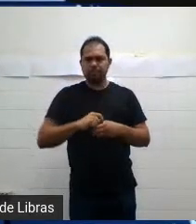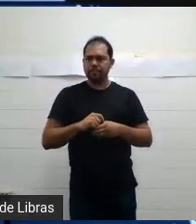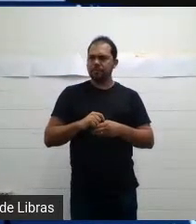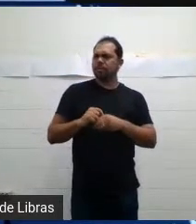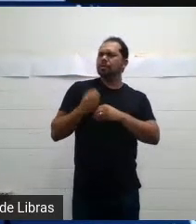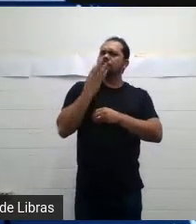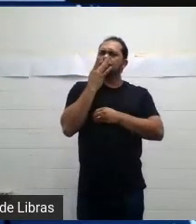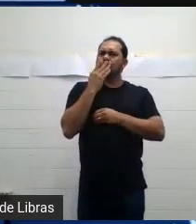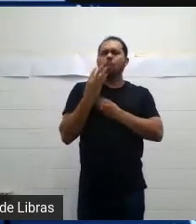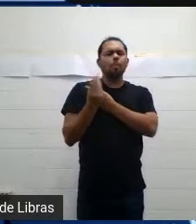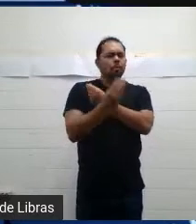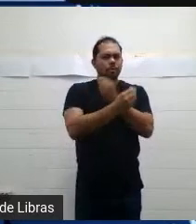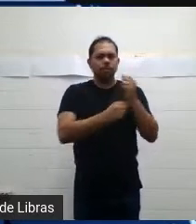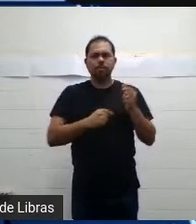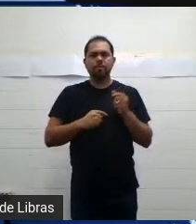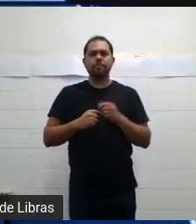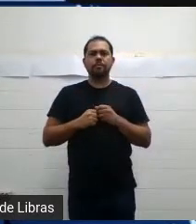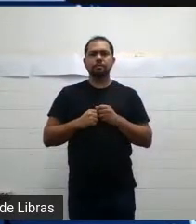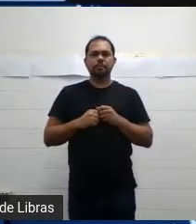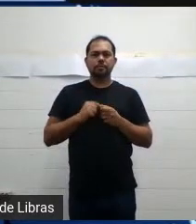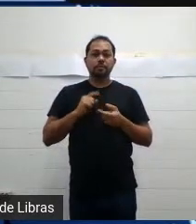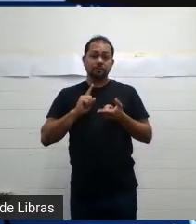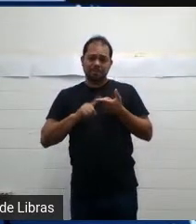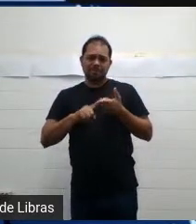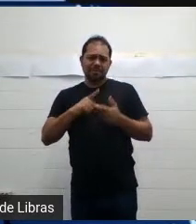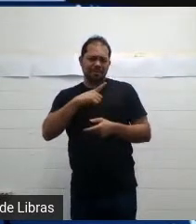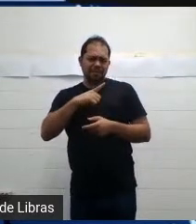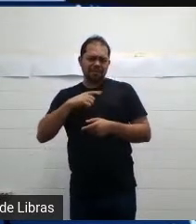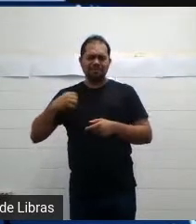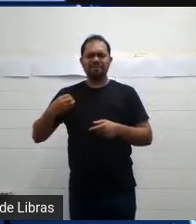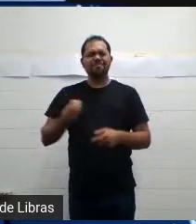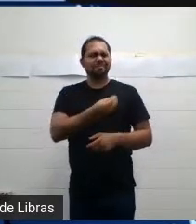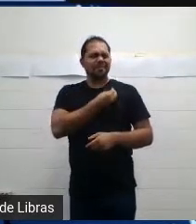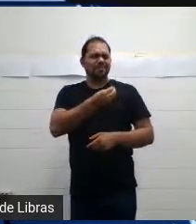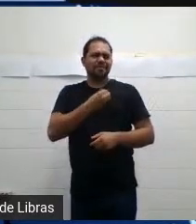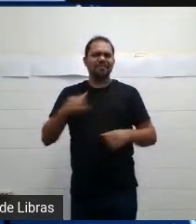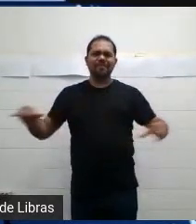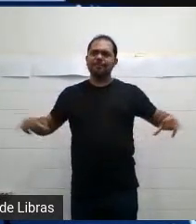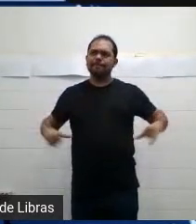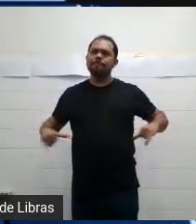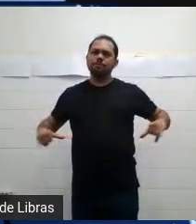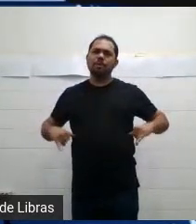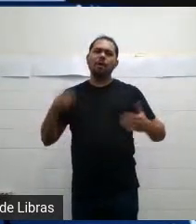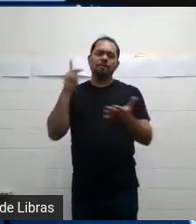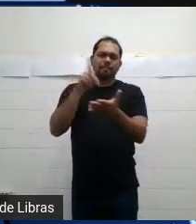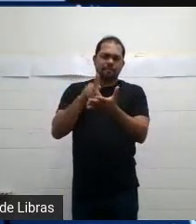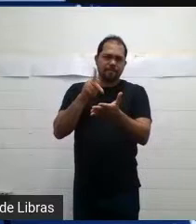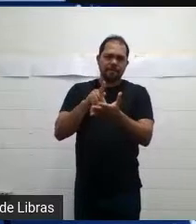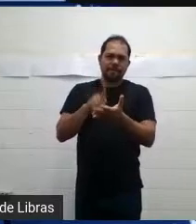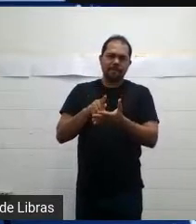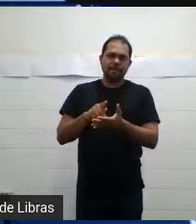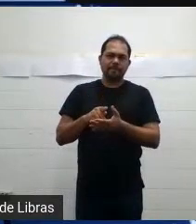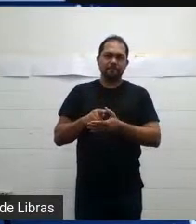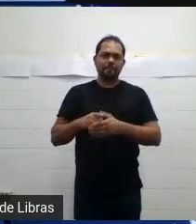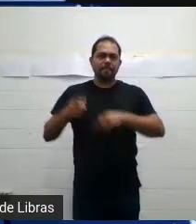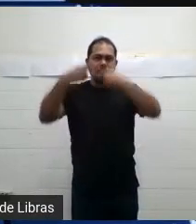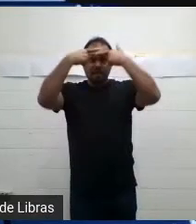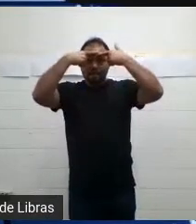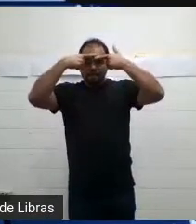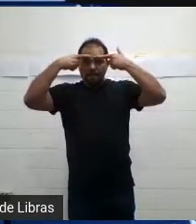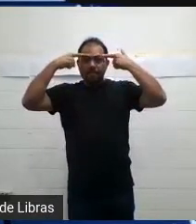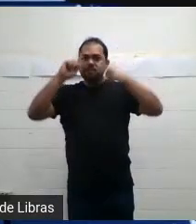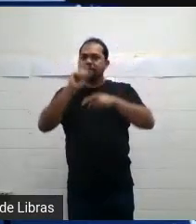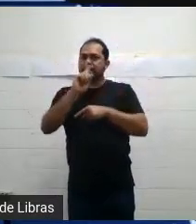e traços fortes, mas ela teve uma vida muito sofrida, de verdade, né? O Frida não é tão ingênuo assim,